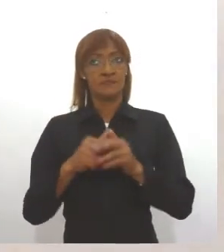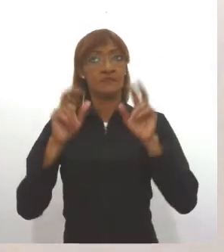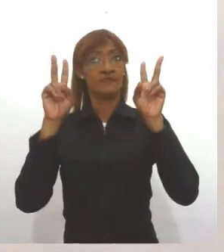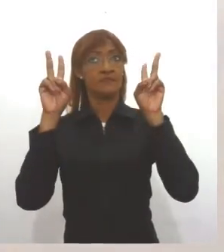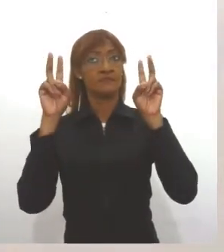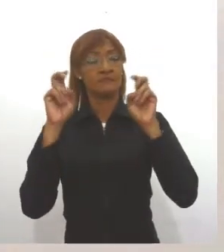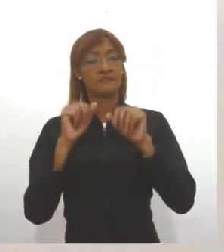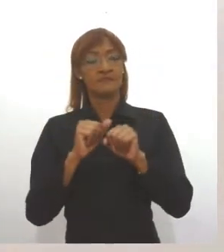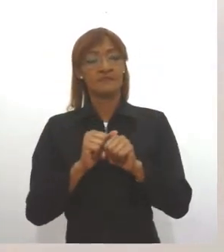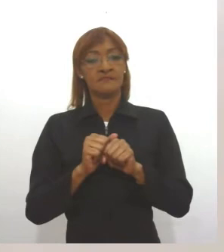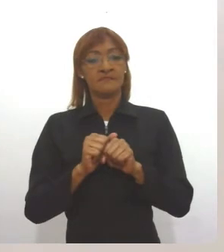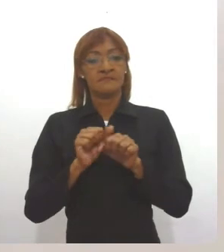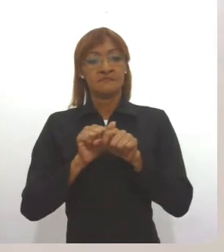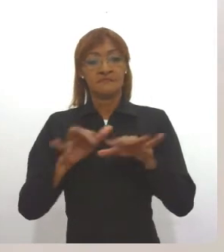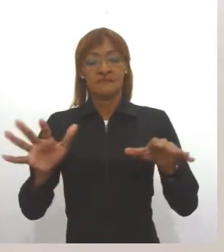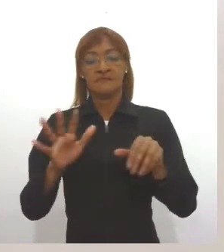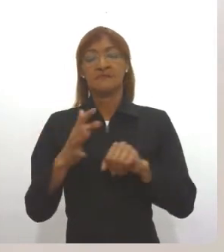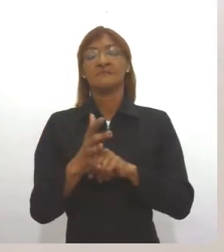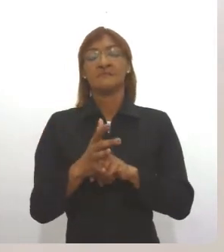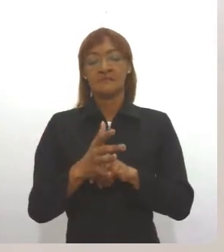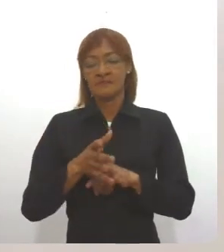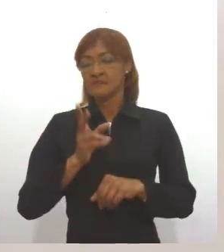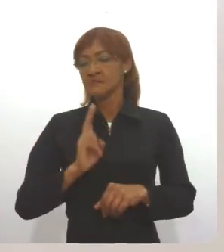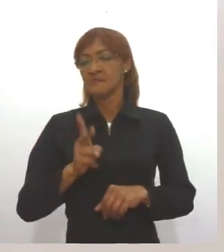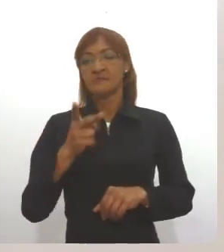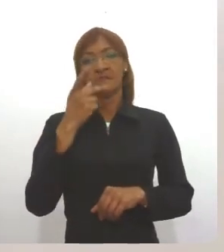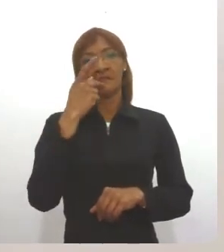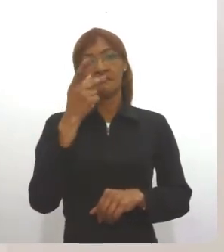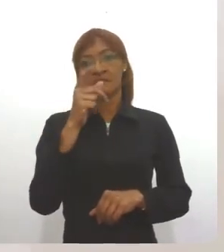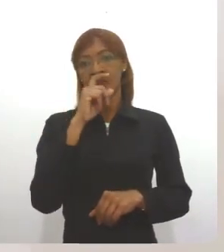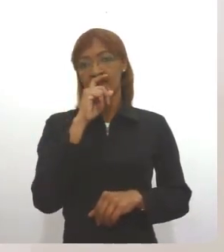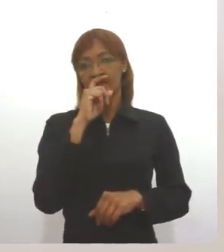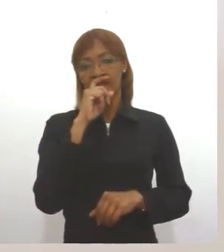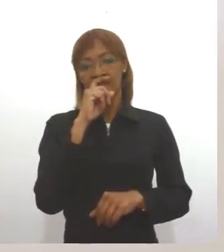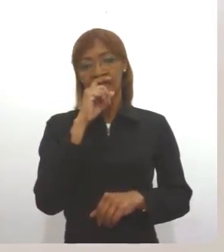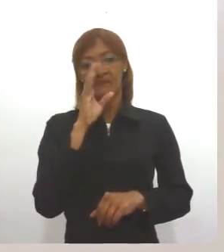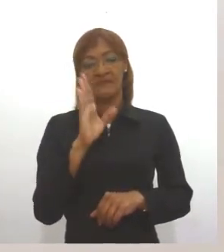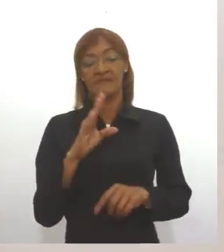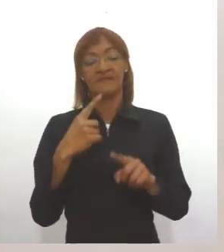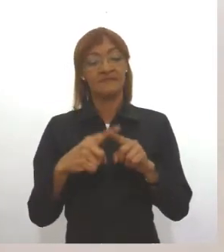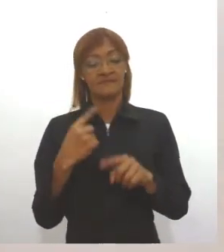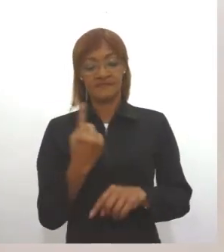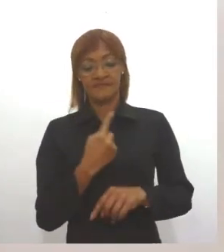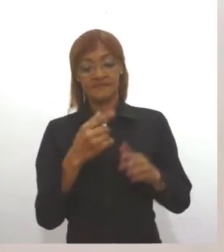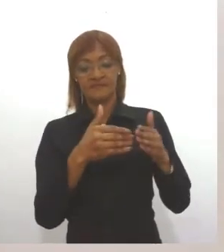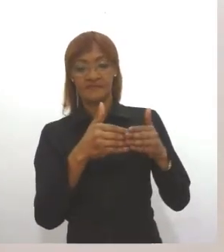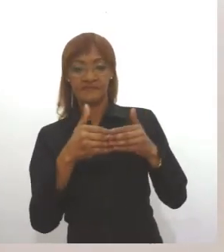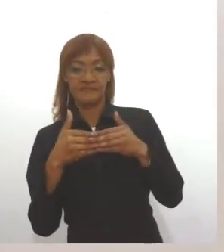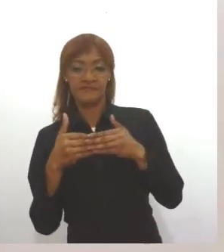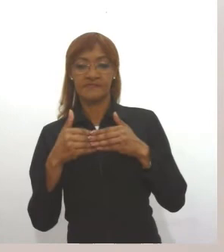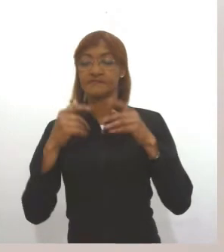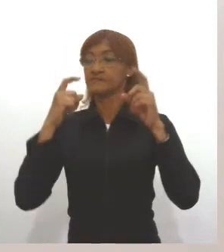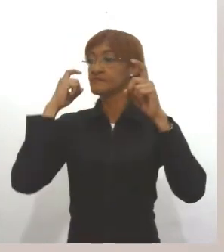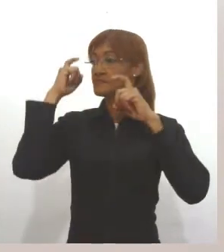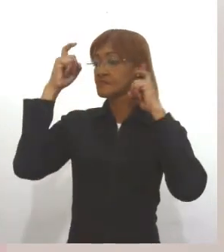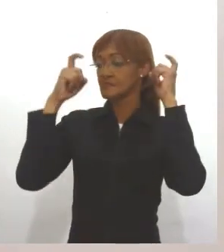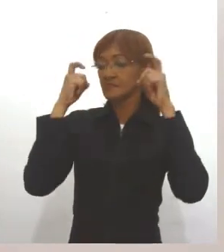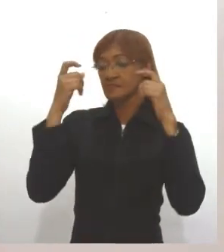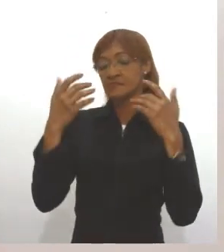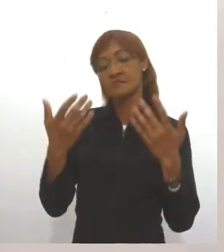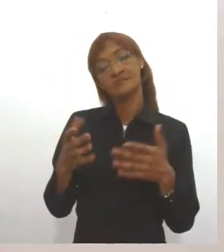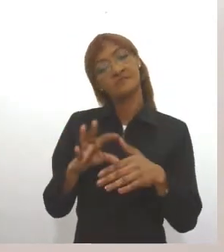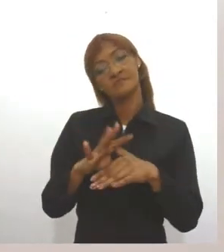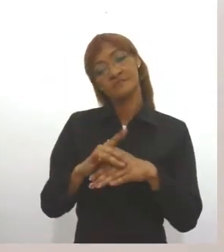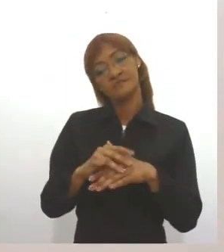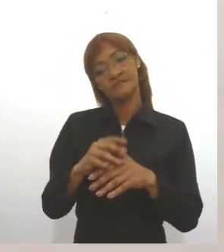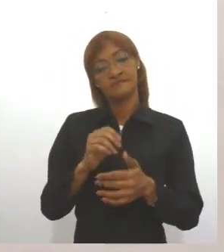à pandemia têm sido muito abordadas nos atendimentos. A questão do isolamento, a questão da preocupação com a doença, do receio